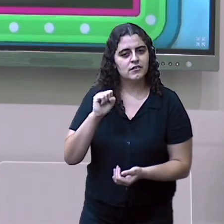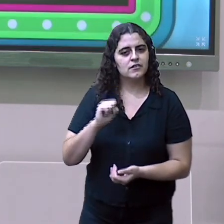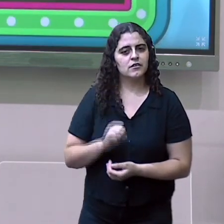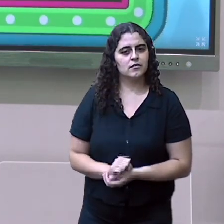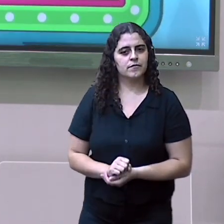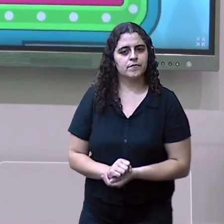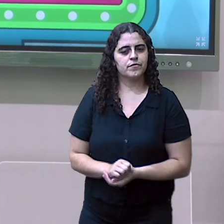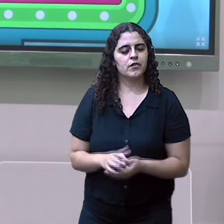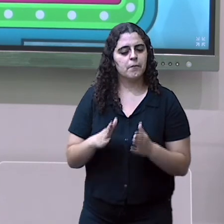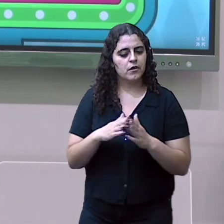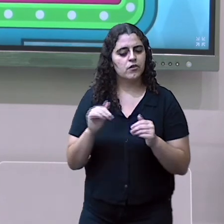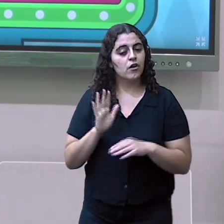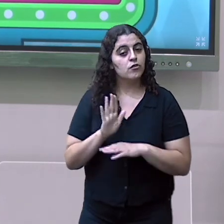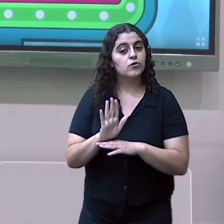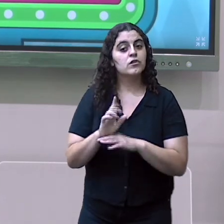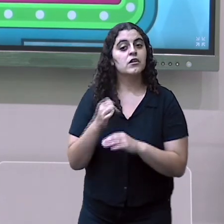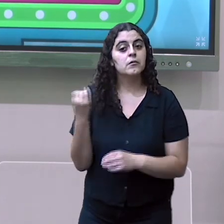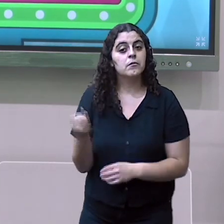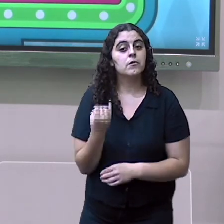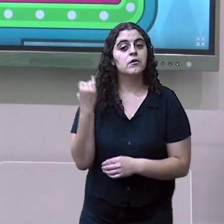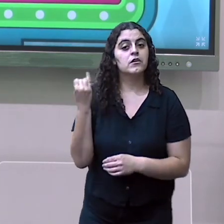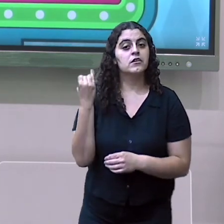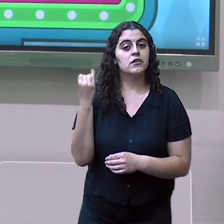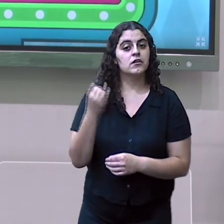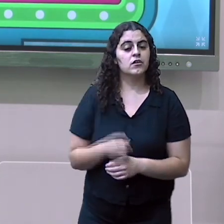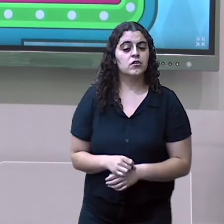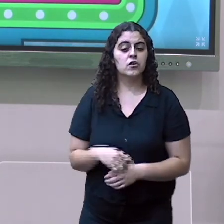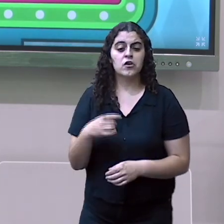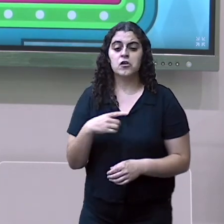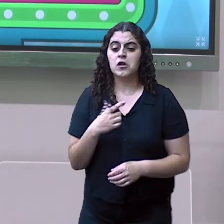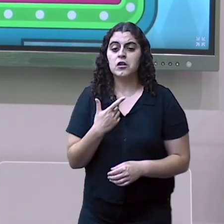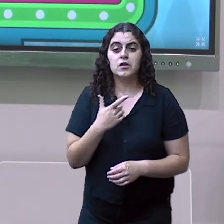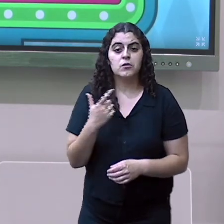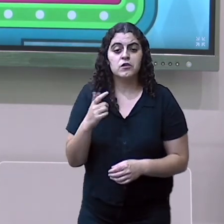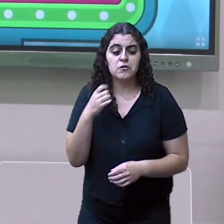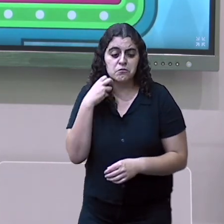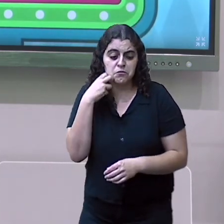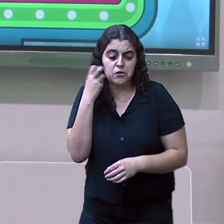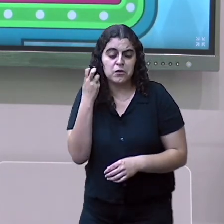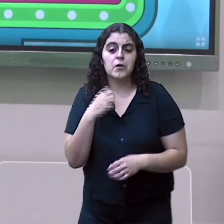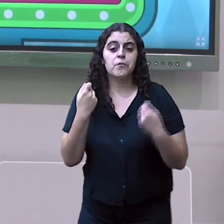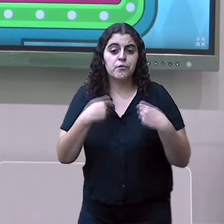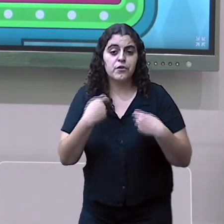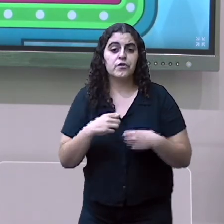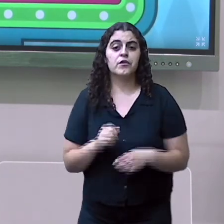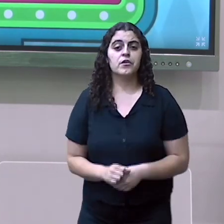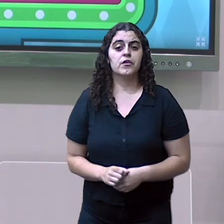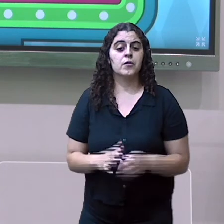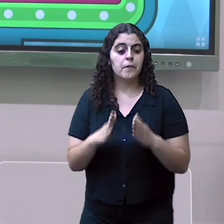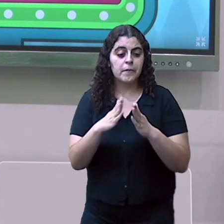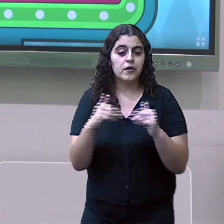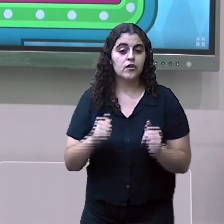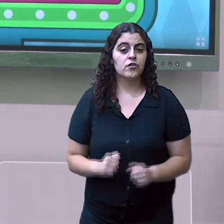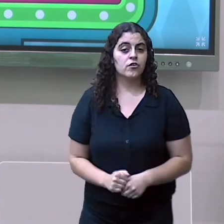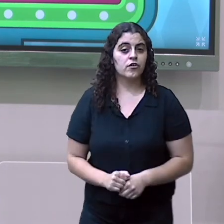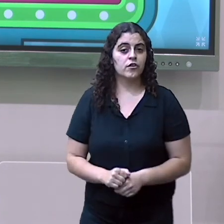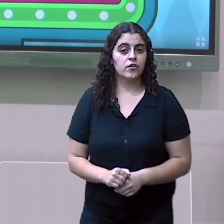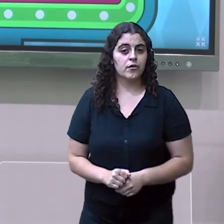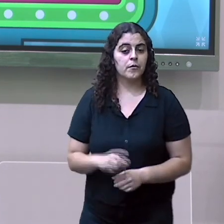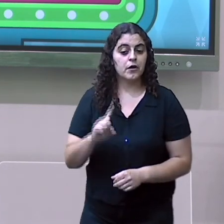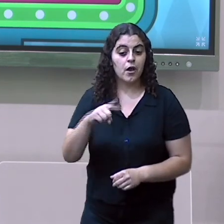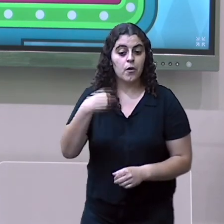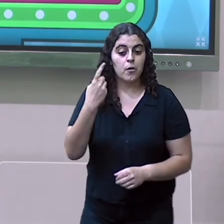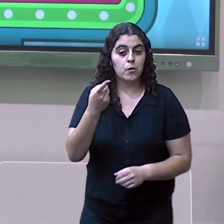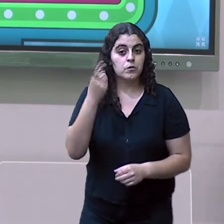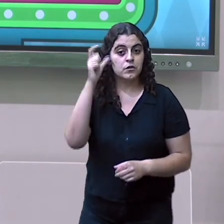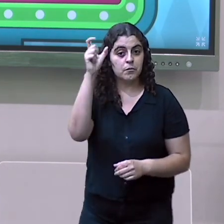Sim, devo pedir ajuda. Não tenho que ficar com vergonha, não. Não tenho que ficar com vergonha de crítica, Eu